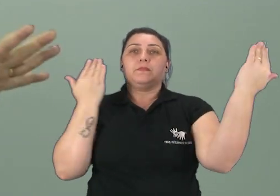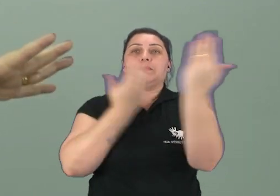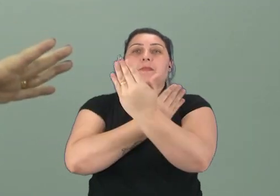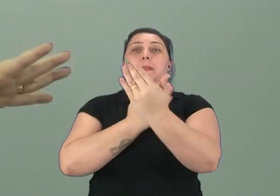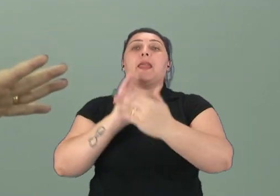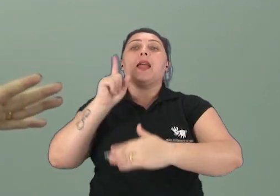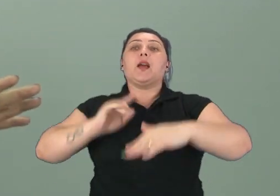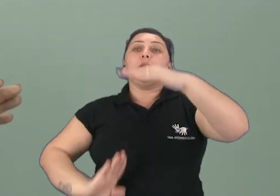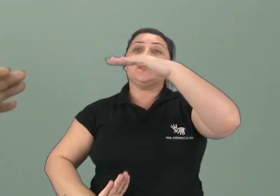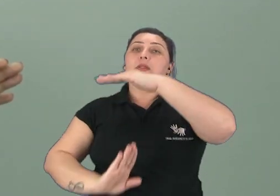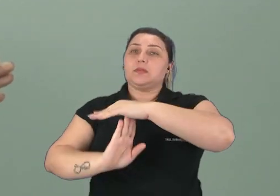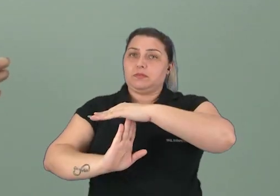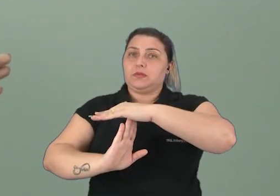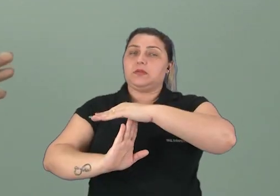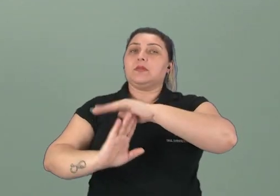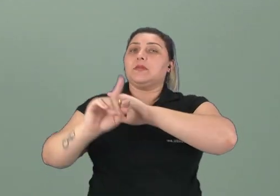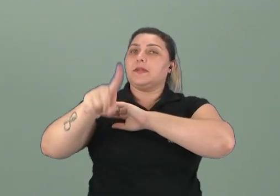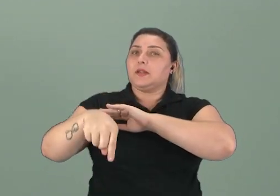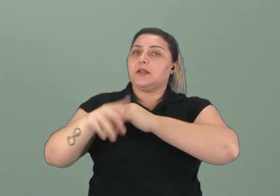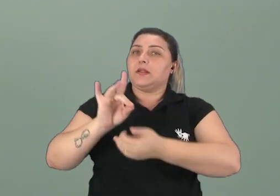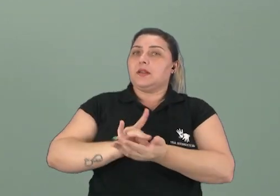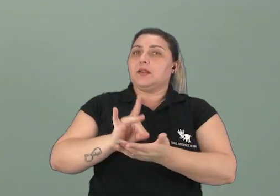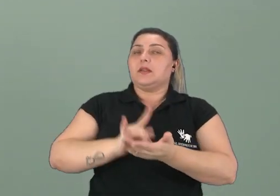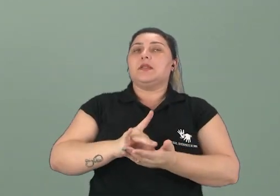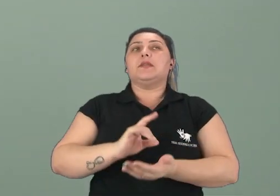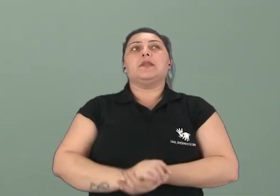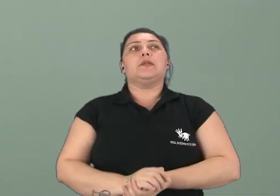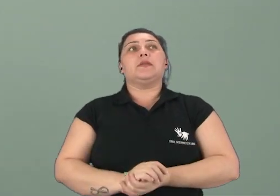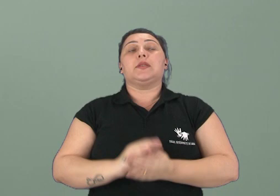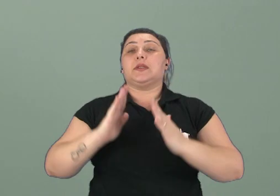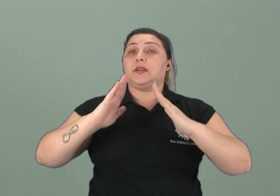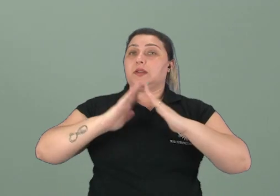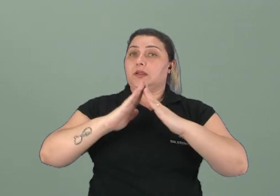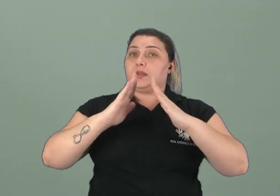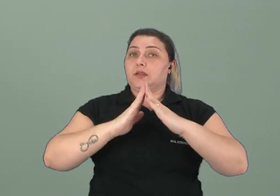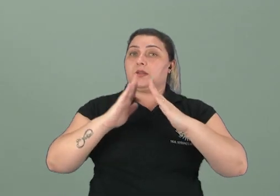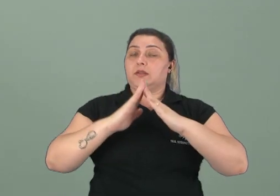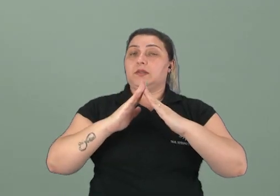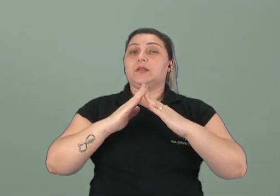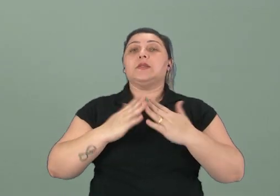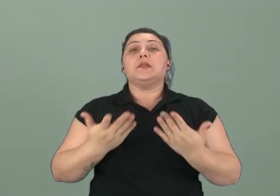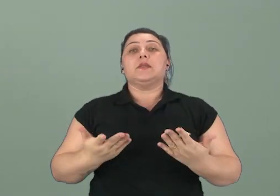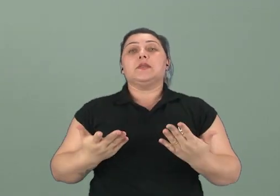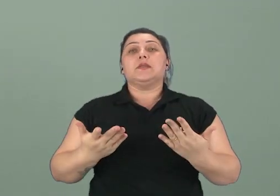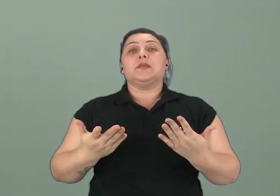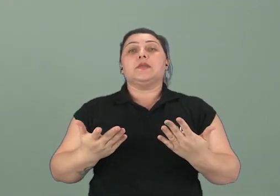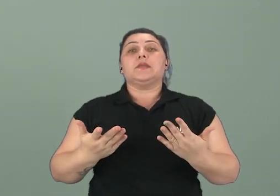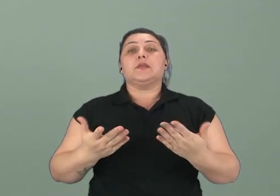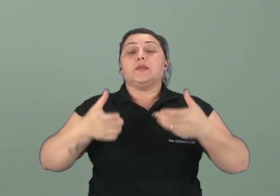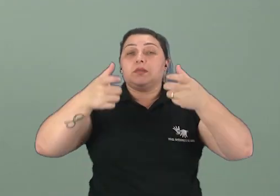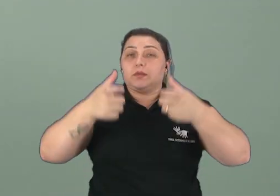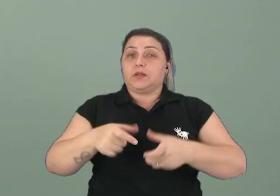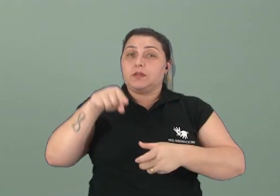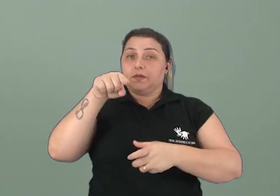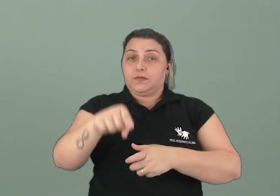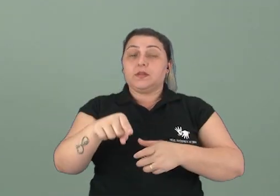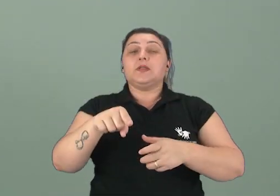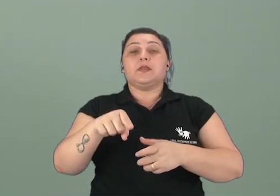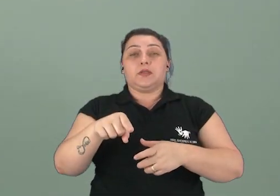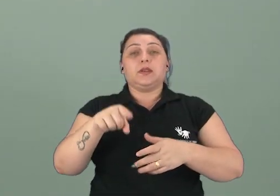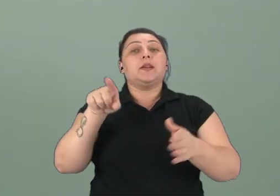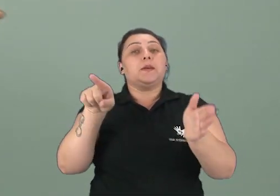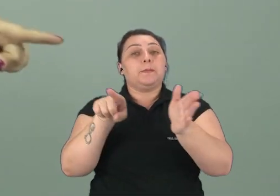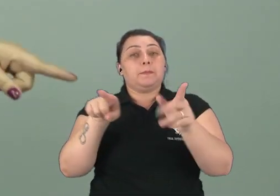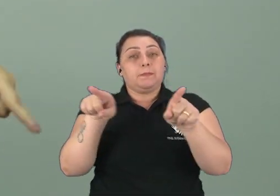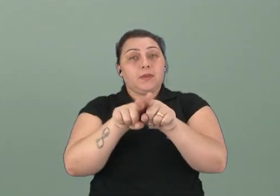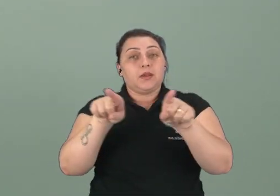nossos limites, não é isso? Então você está em casa, no espaço que você está